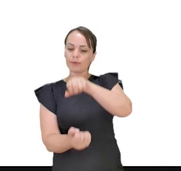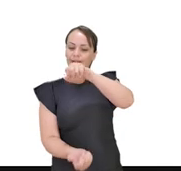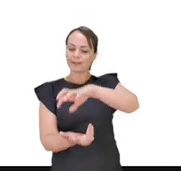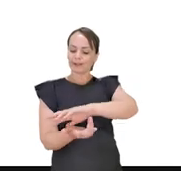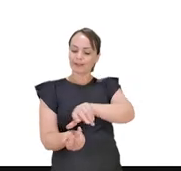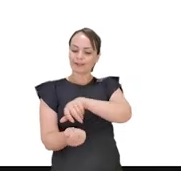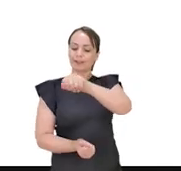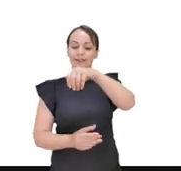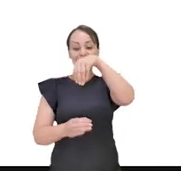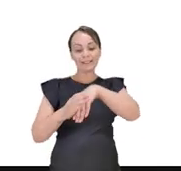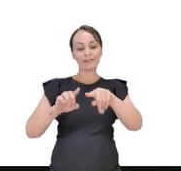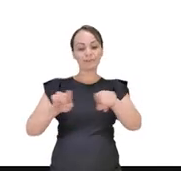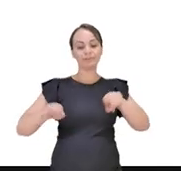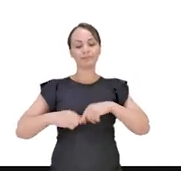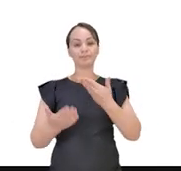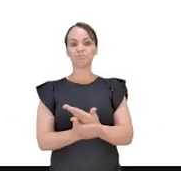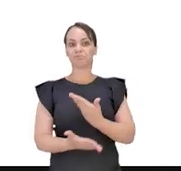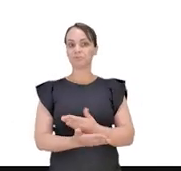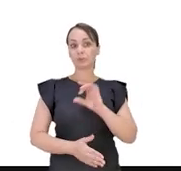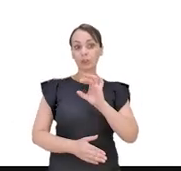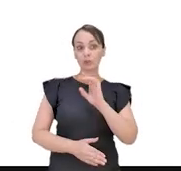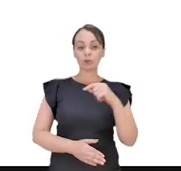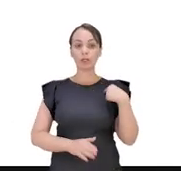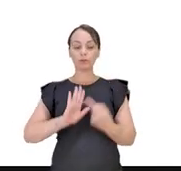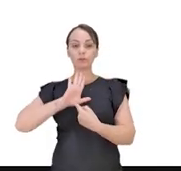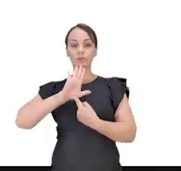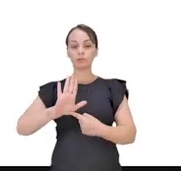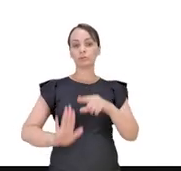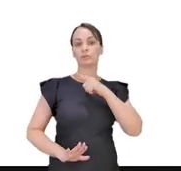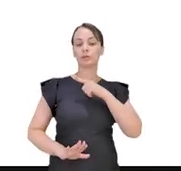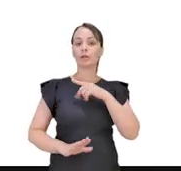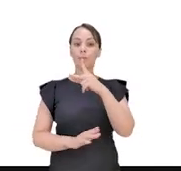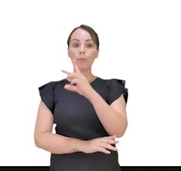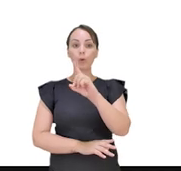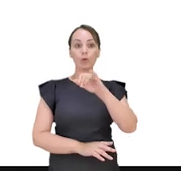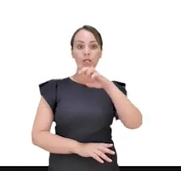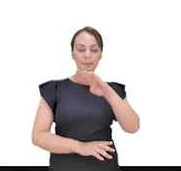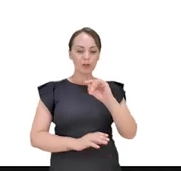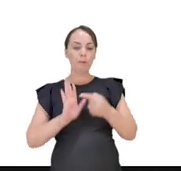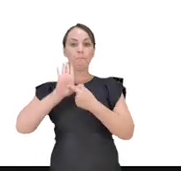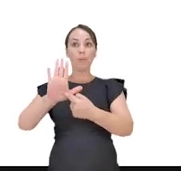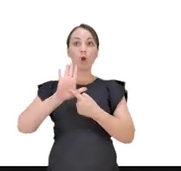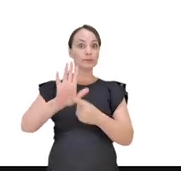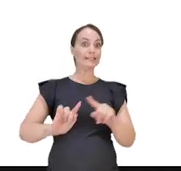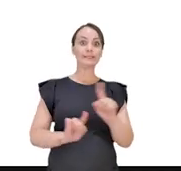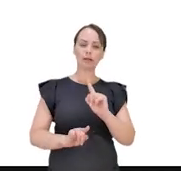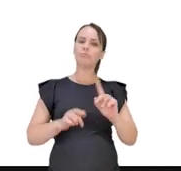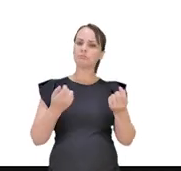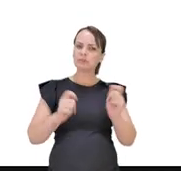própria sala de aula, né? Não apenas para a gente demonstrar o que é um polímero, né? Mas aí a garotada poderia